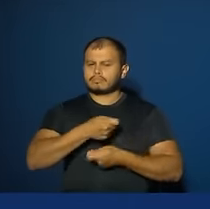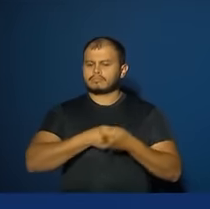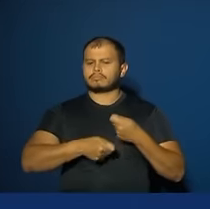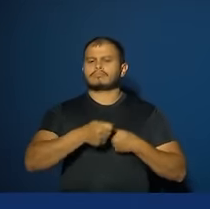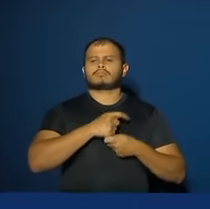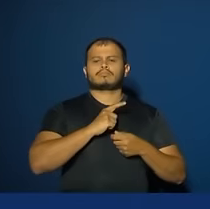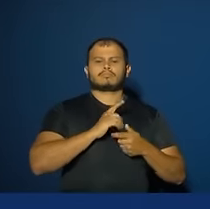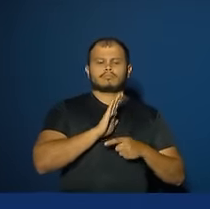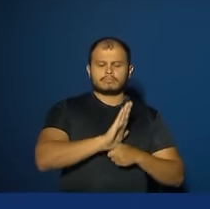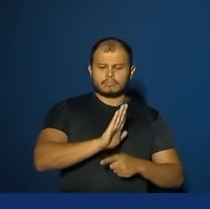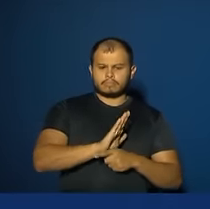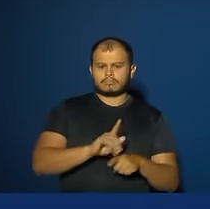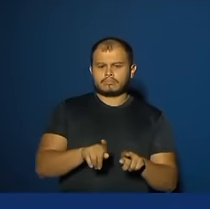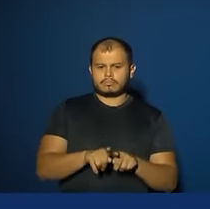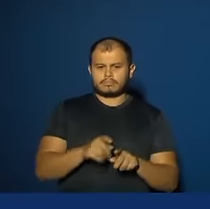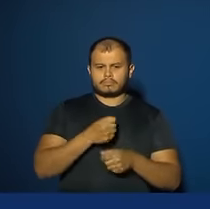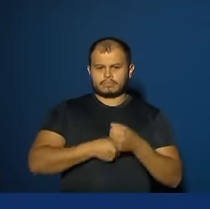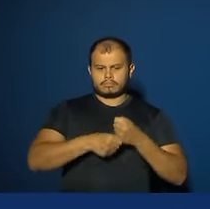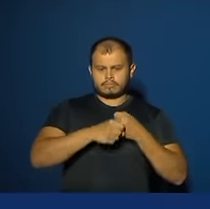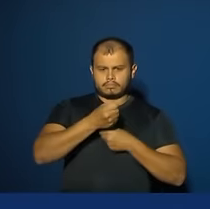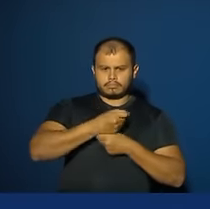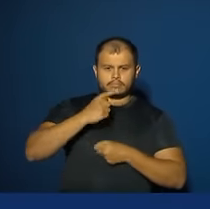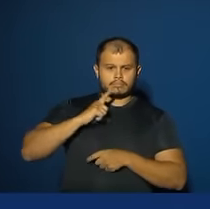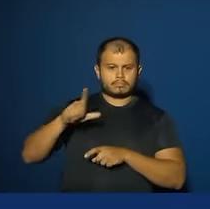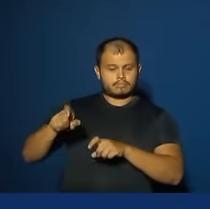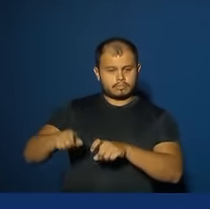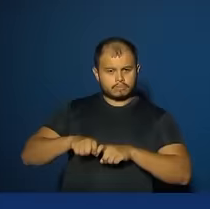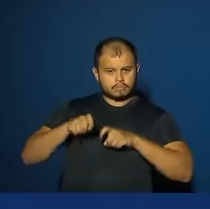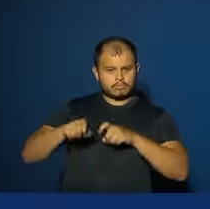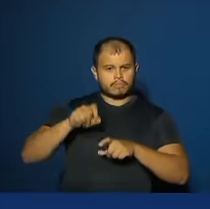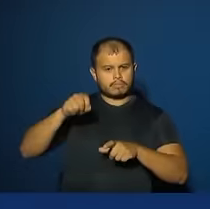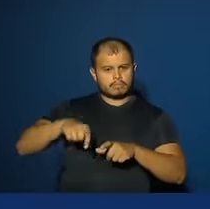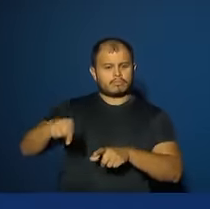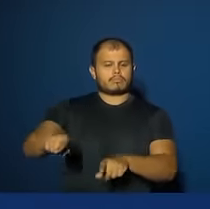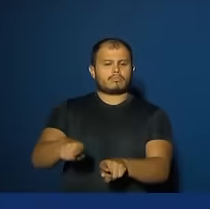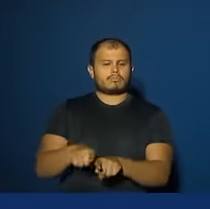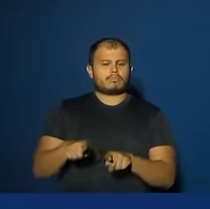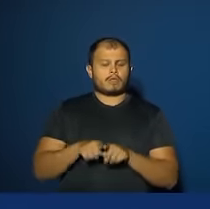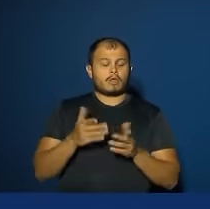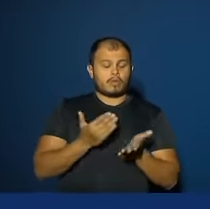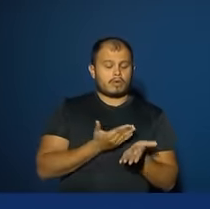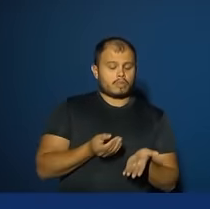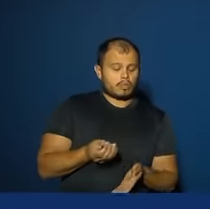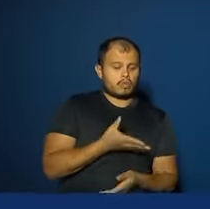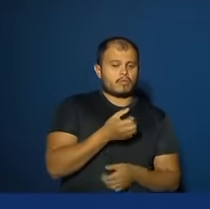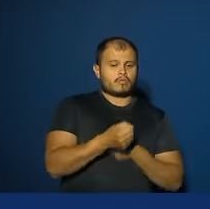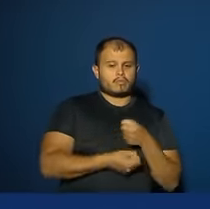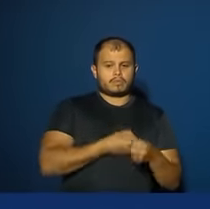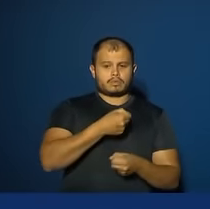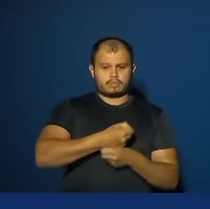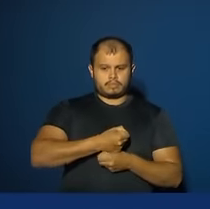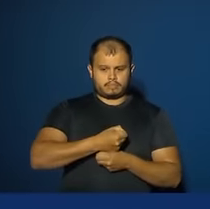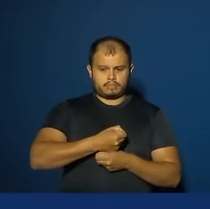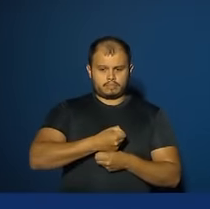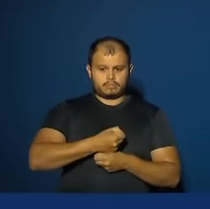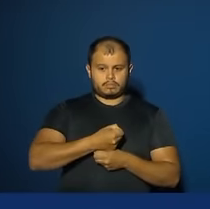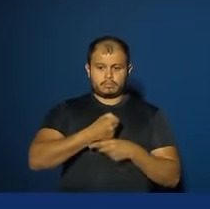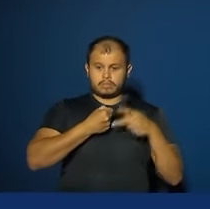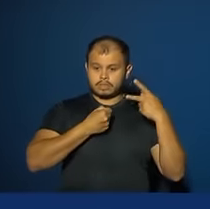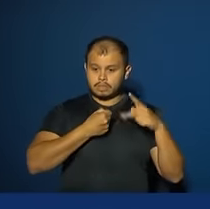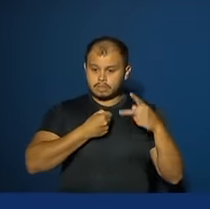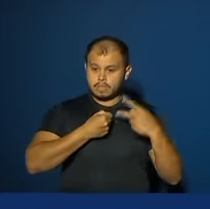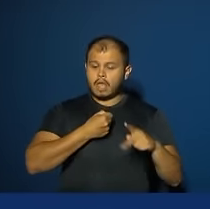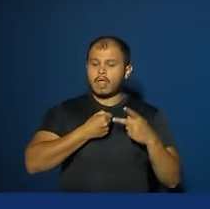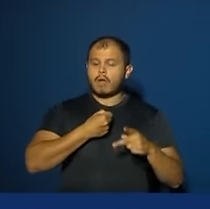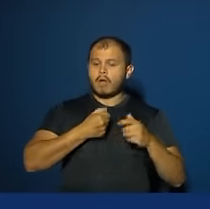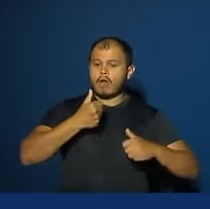ajudando. O ano passado teve a questão da agropecuária, e agora a gente está indo para esse novo ano. E aí eu queria entender o seguinte, na sua avaliação, você